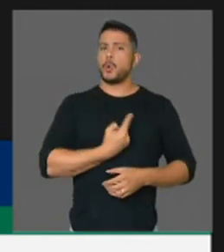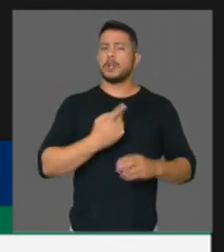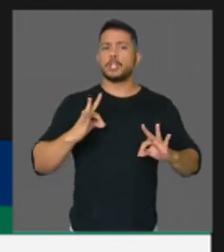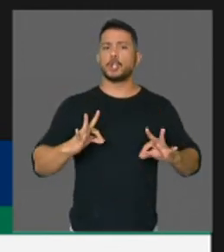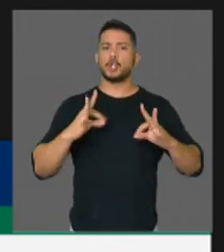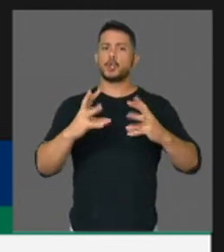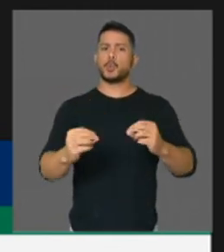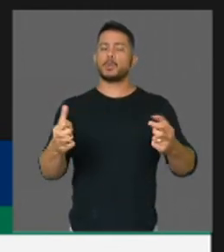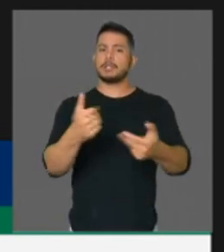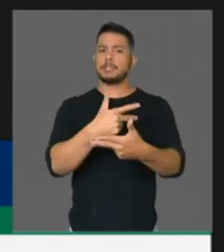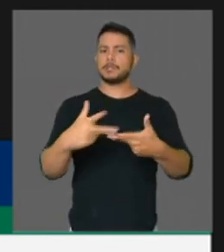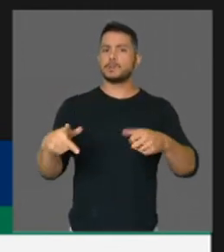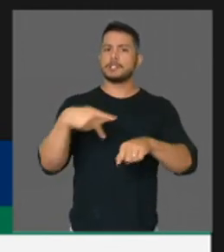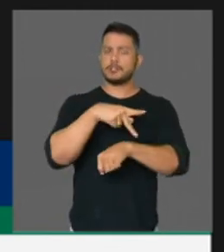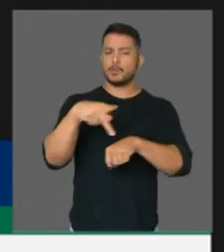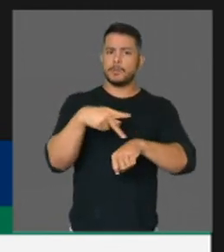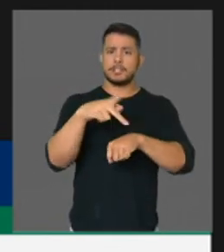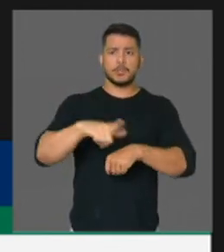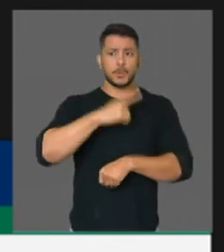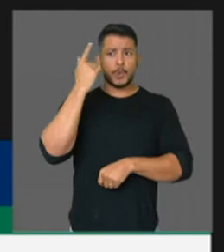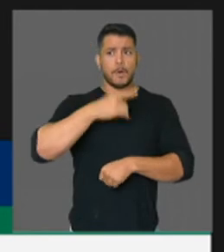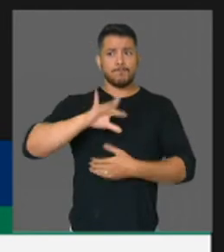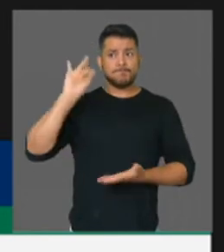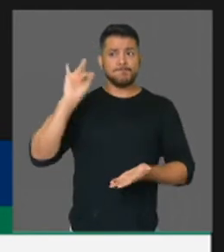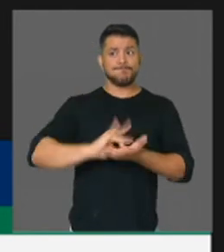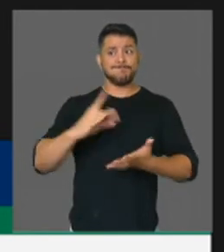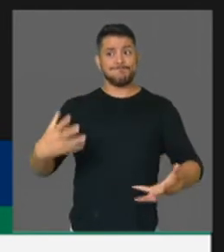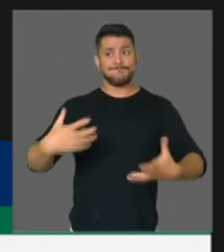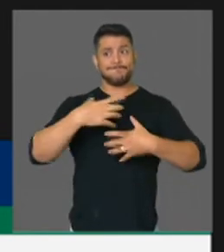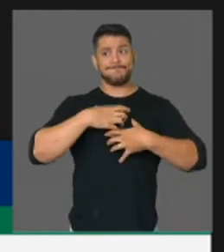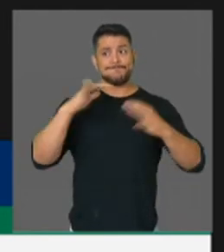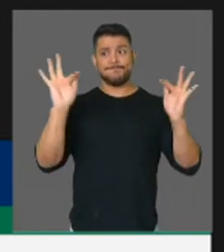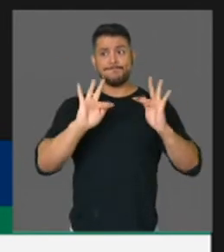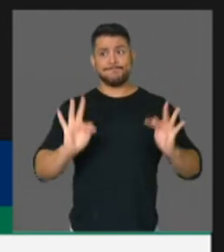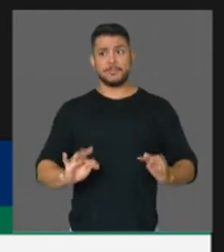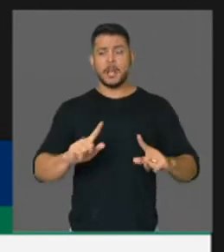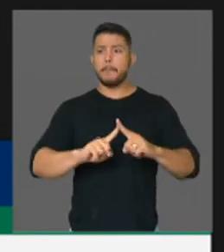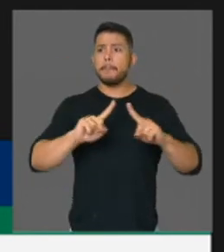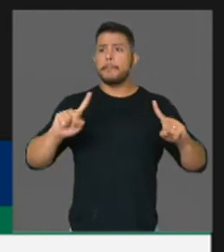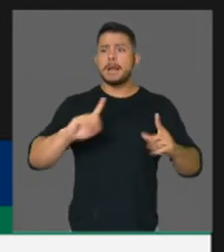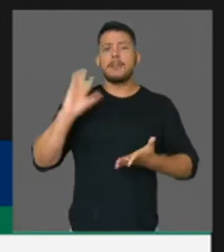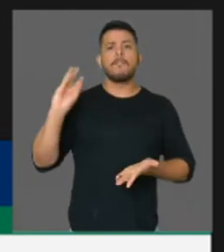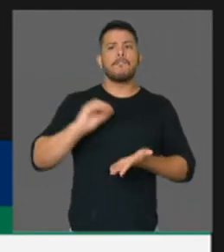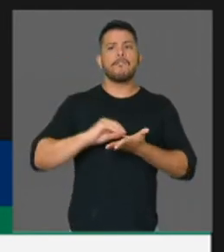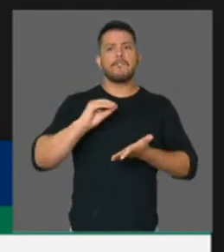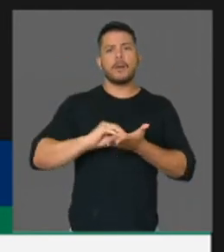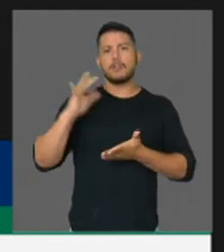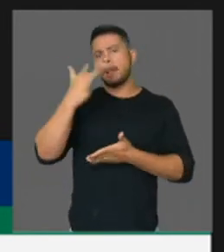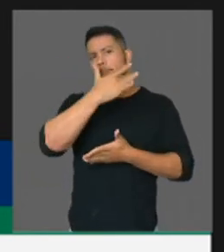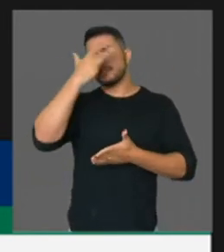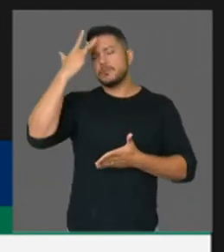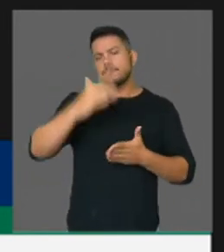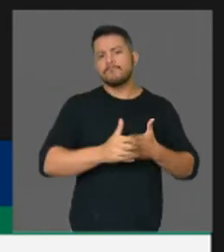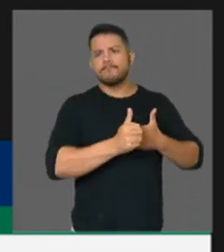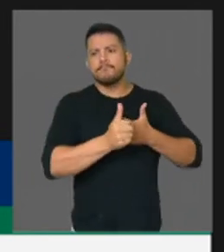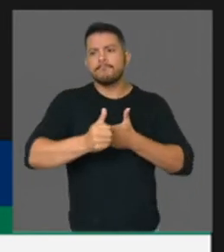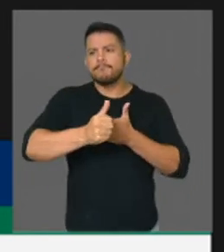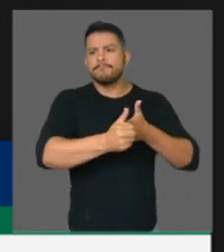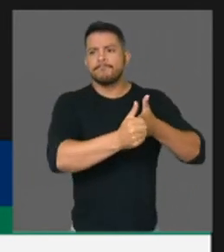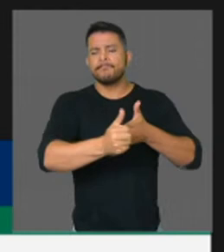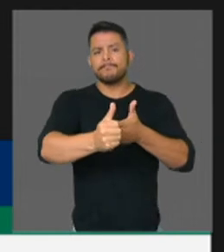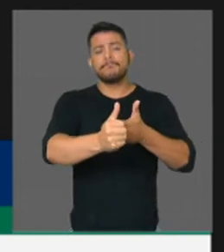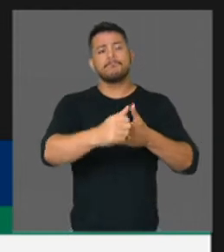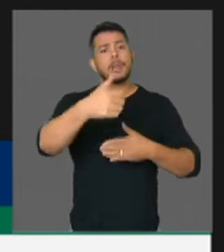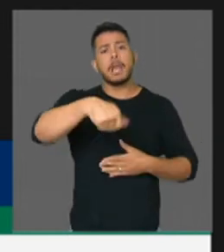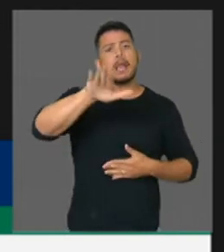precisa ter para que seu povo seja feliz. O que está faltando é alguém que nos conduza, alguém que pacifique esse país. E quem vem